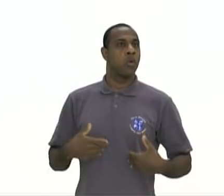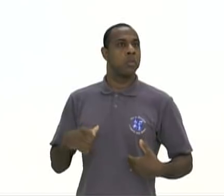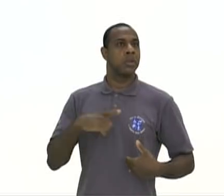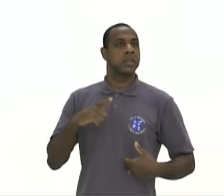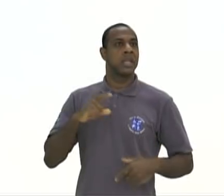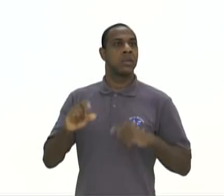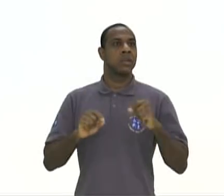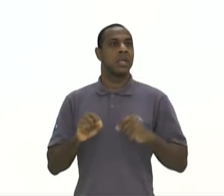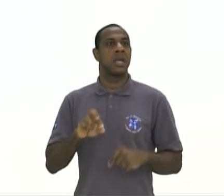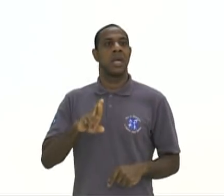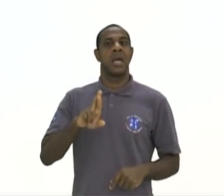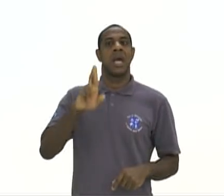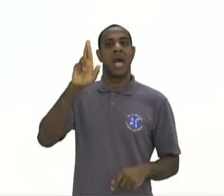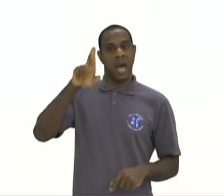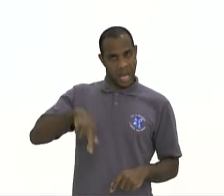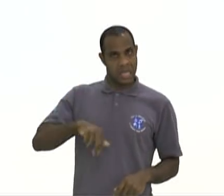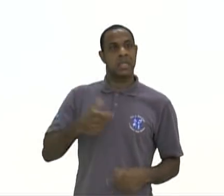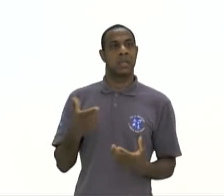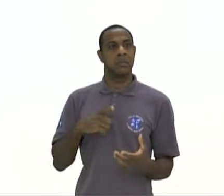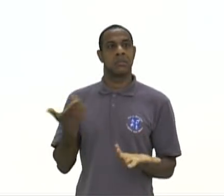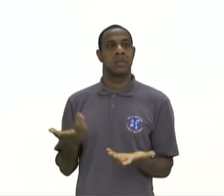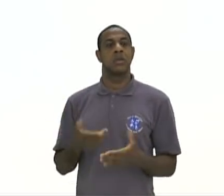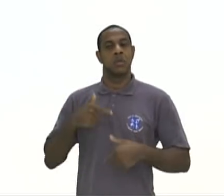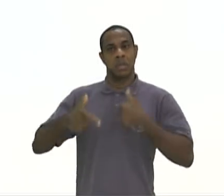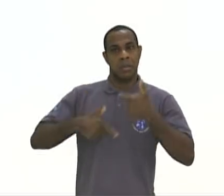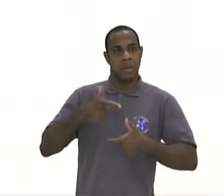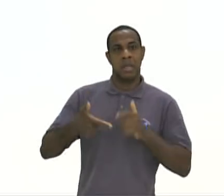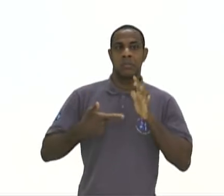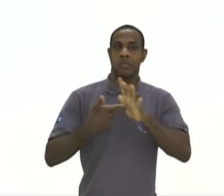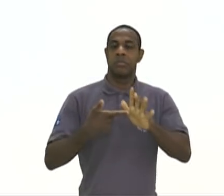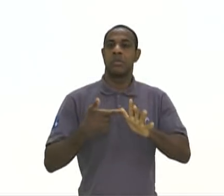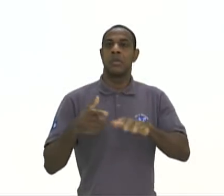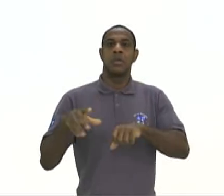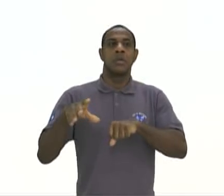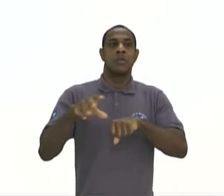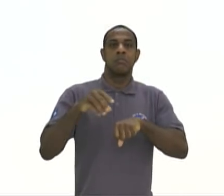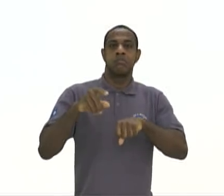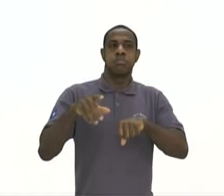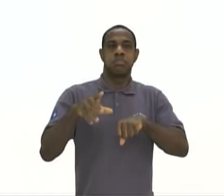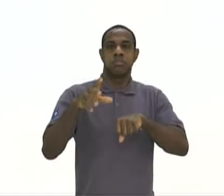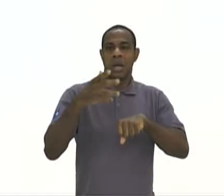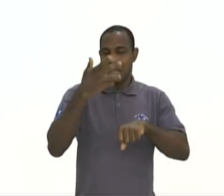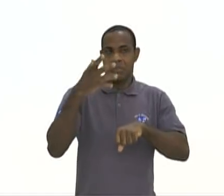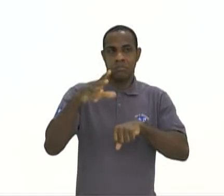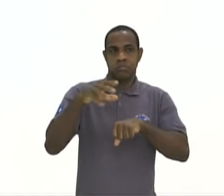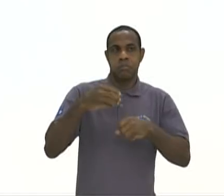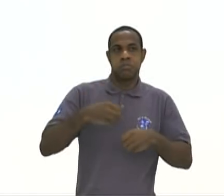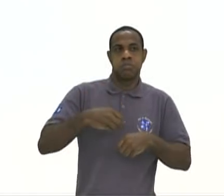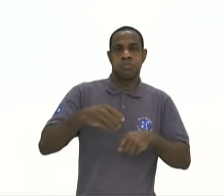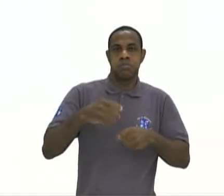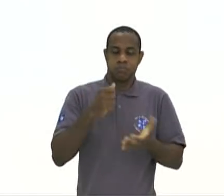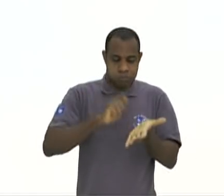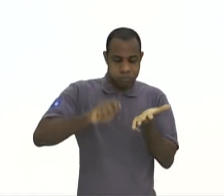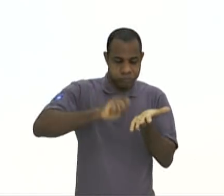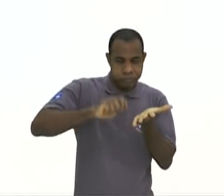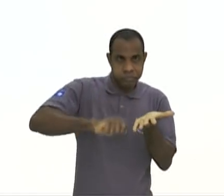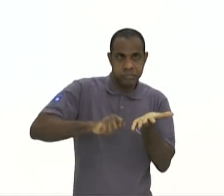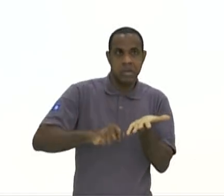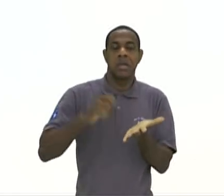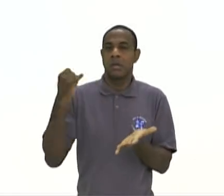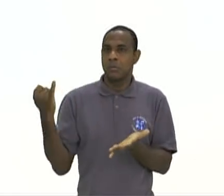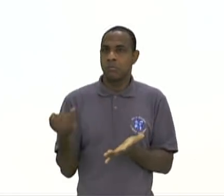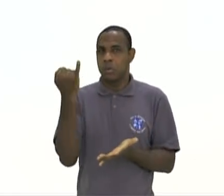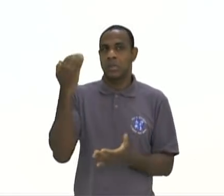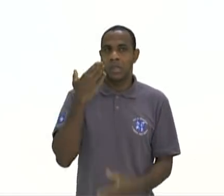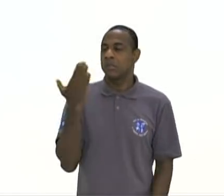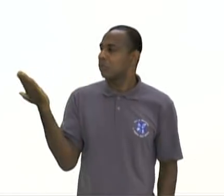obras ficaram mundialmente conhecidas por trazerem em seus capítulos a experiência pessoal e profissional dessa autora, né? Então,